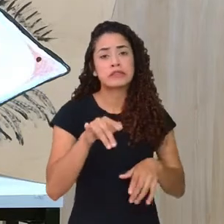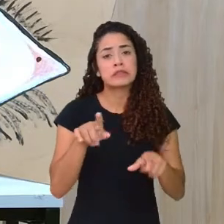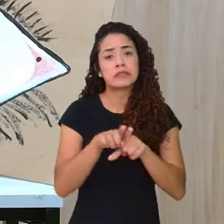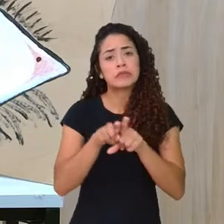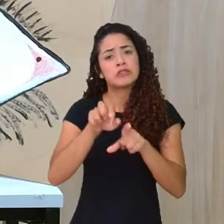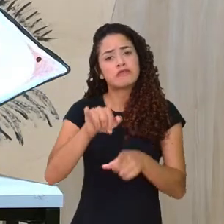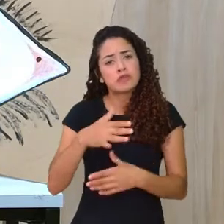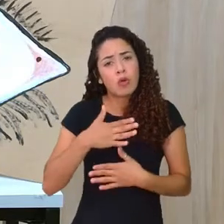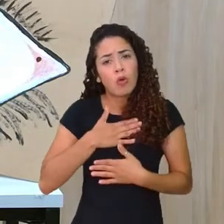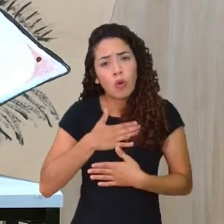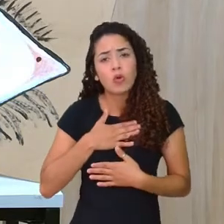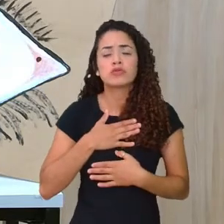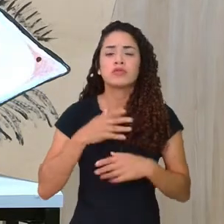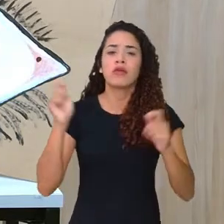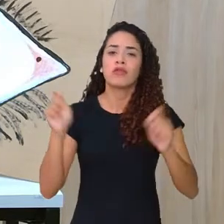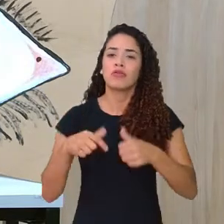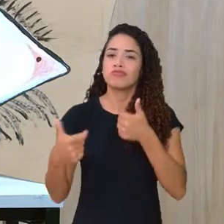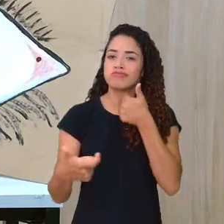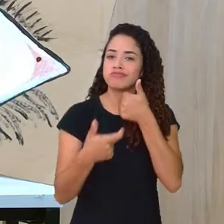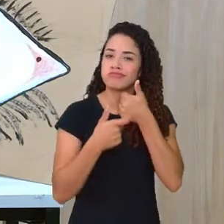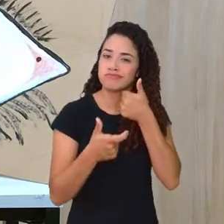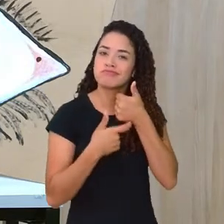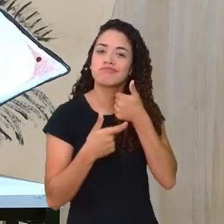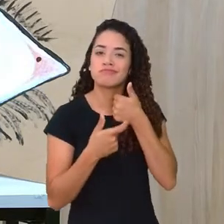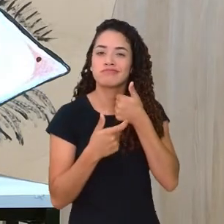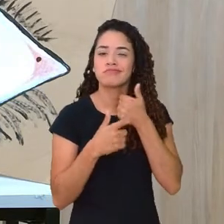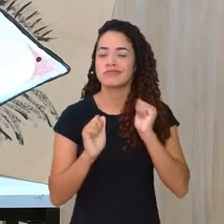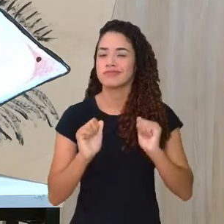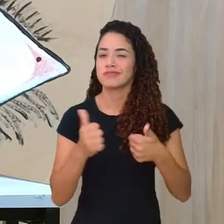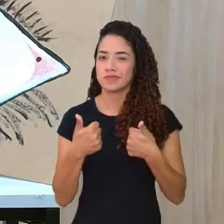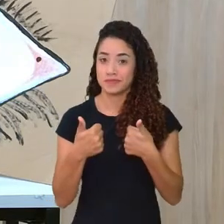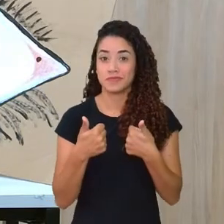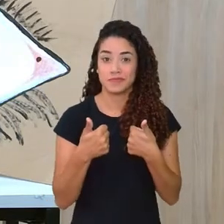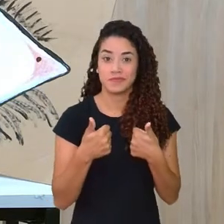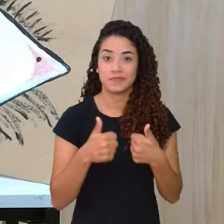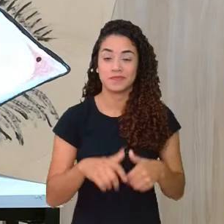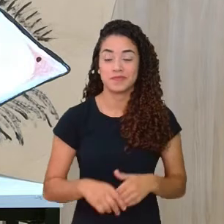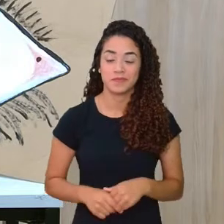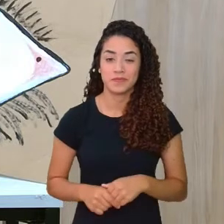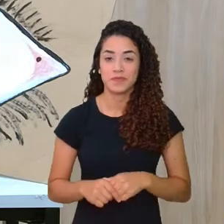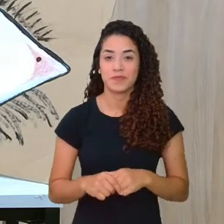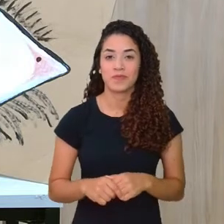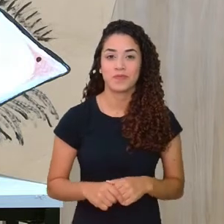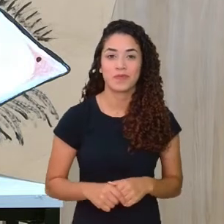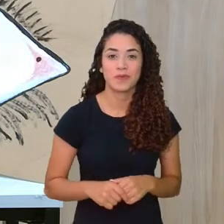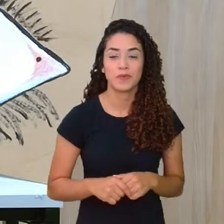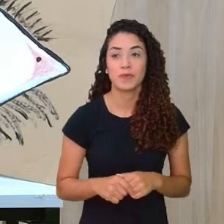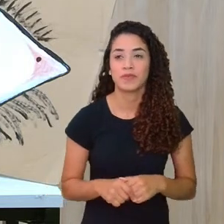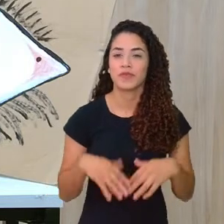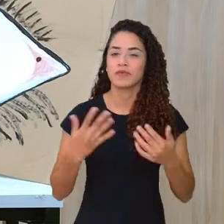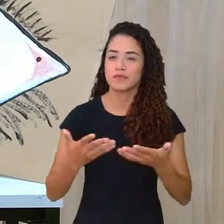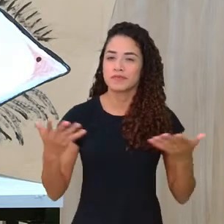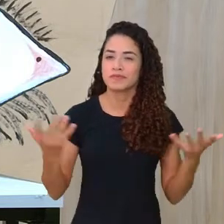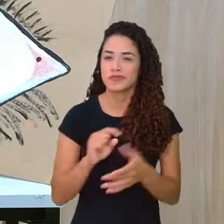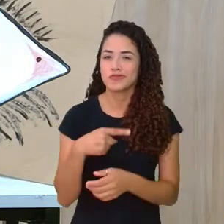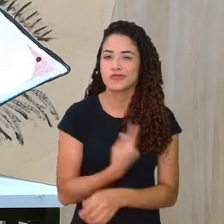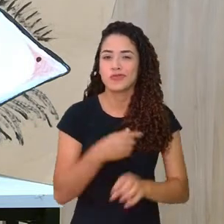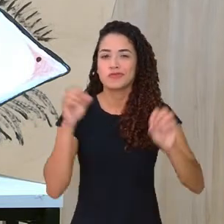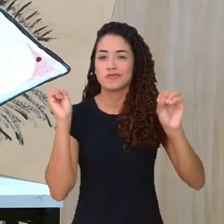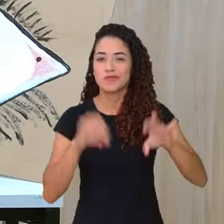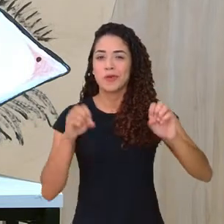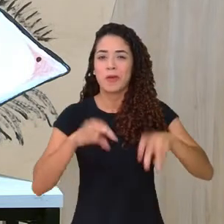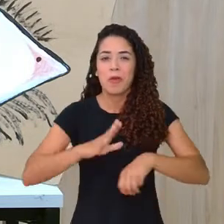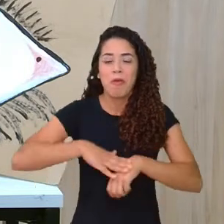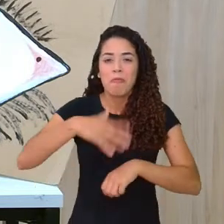não esquece de dar, né, um like aí para a nossa aula, não é isso, gente? E para que a nossa aula seja bem